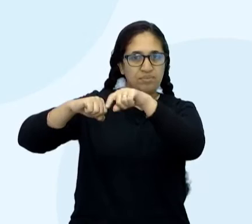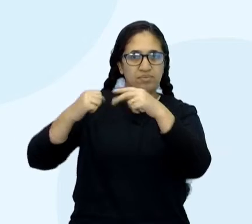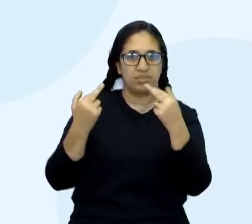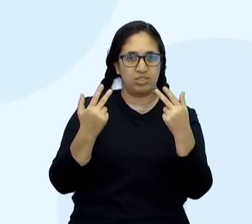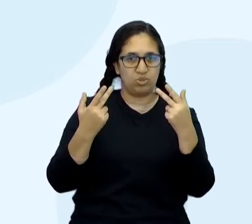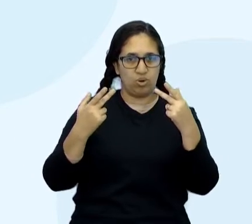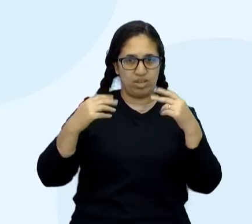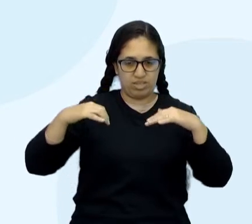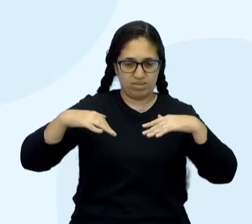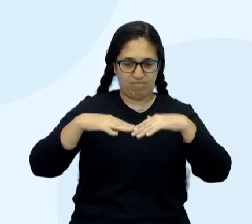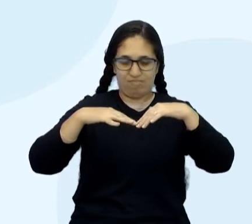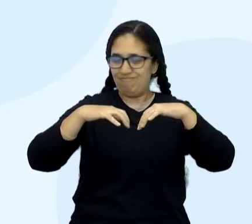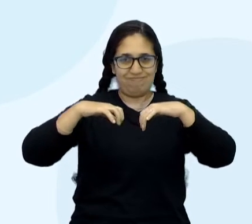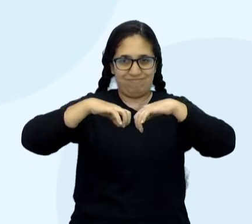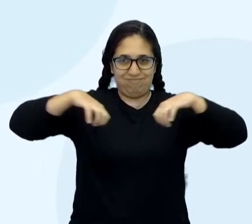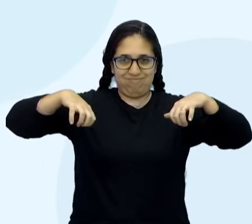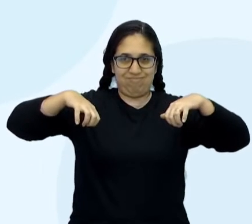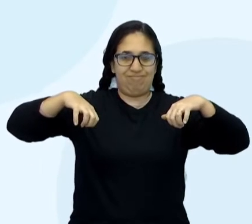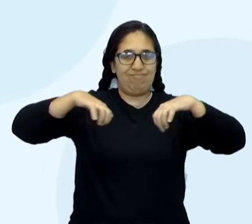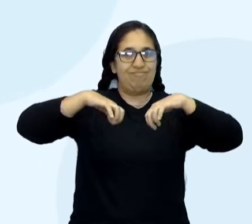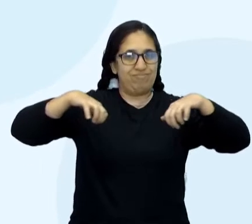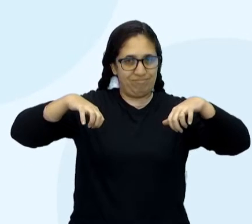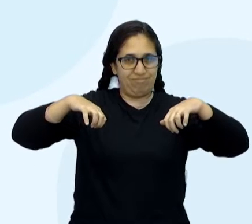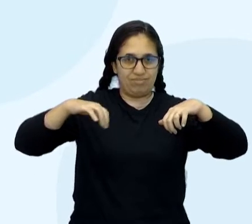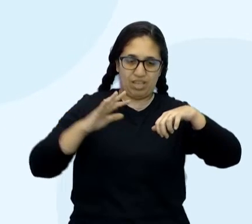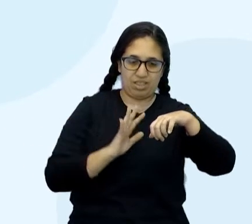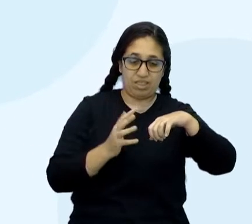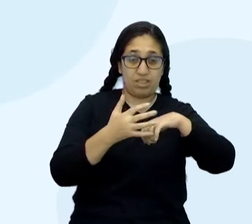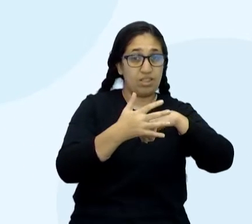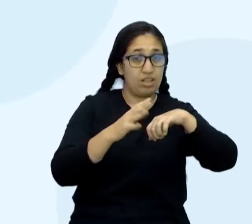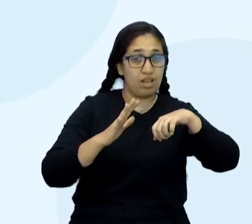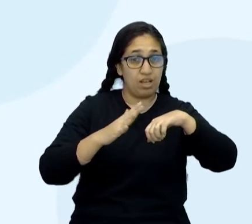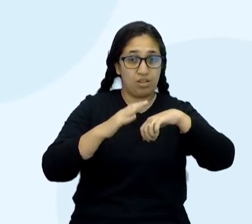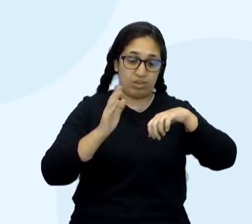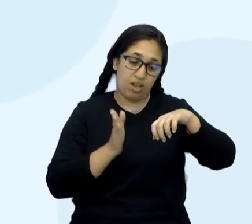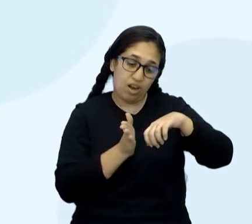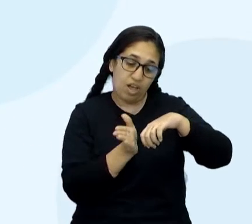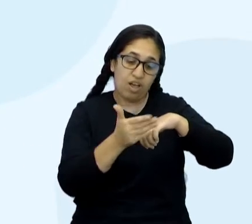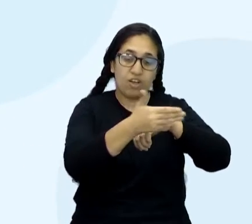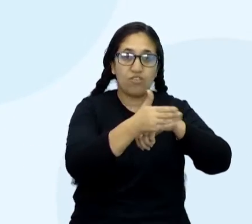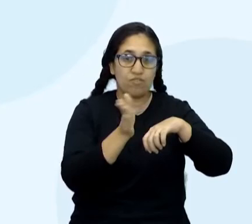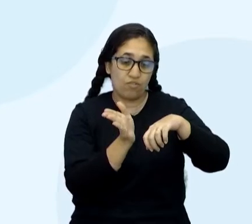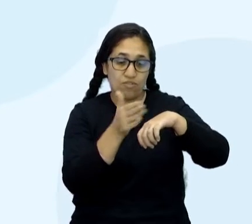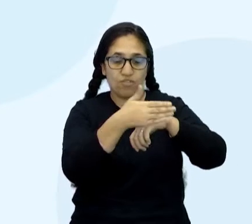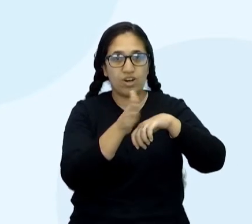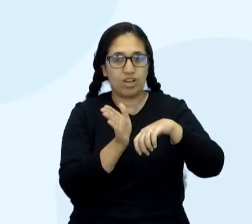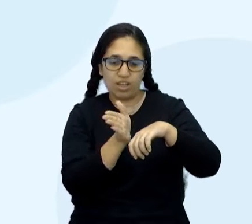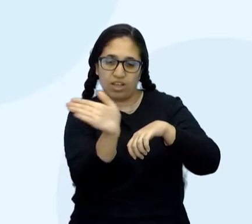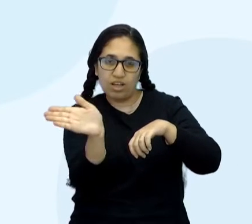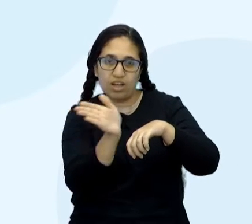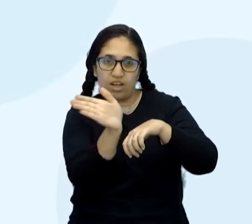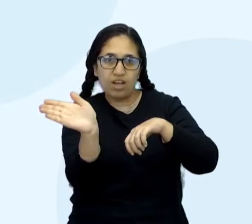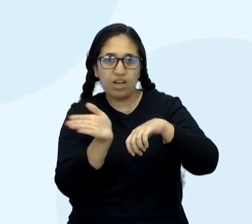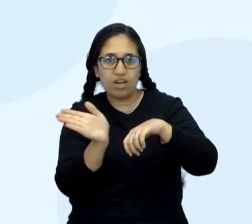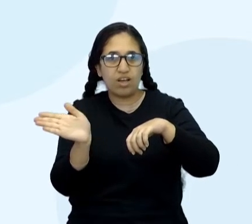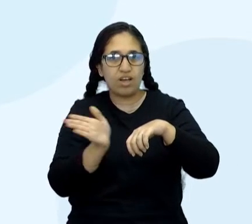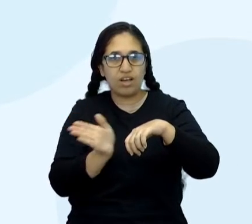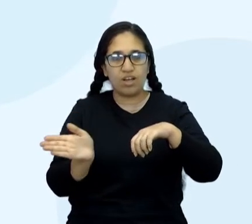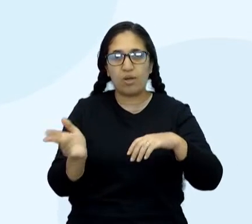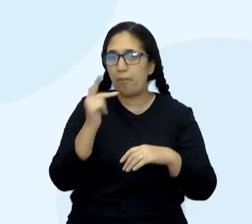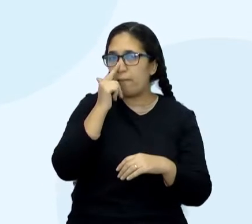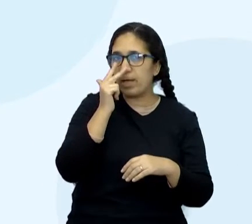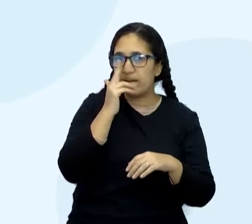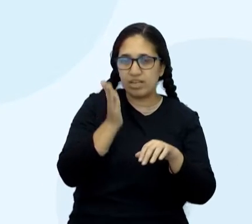os iguais se repelem. Então, as linhas do campo magnético fazem uma curva assim, né? Elas ficam parecendo